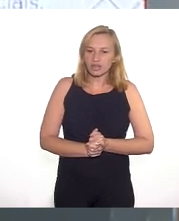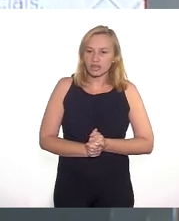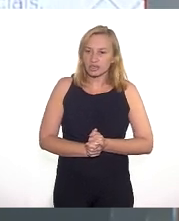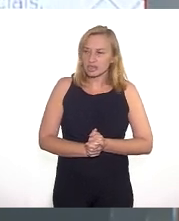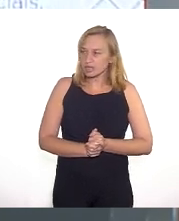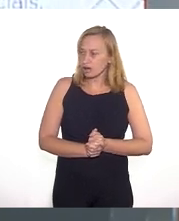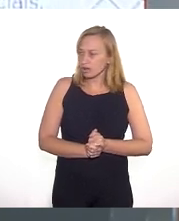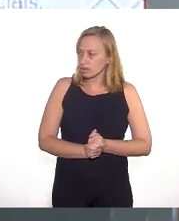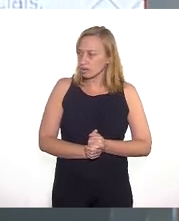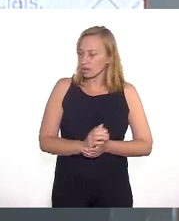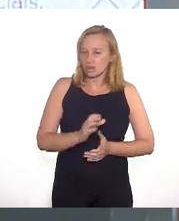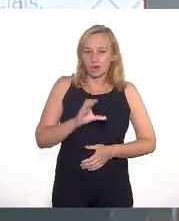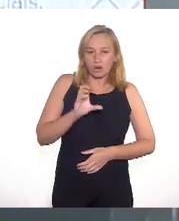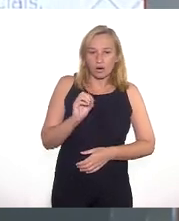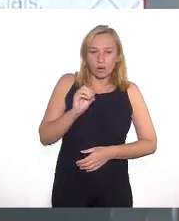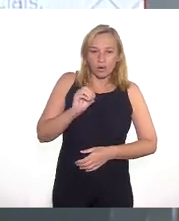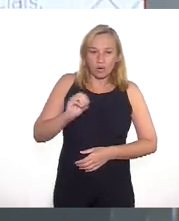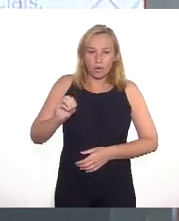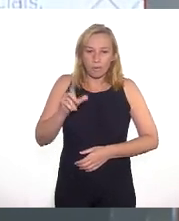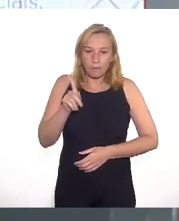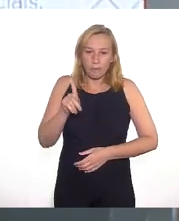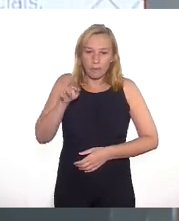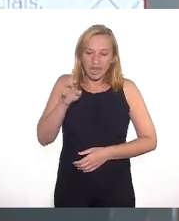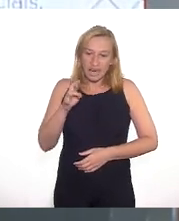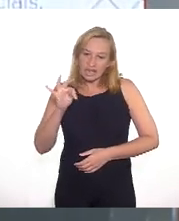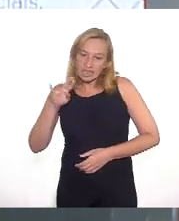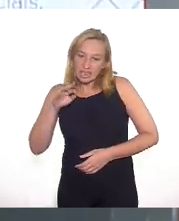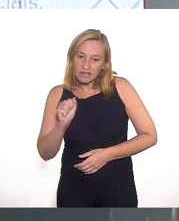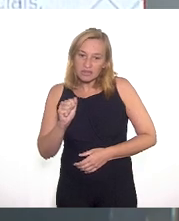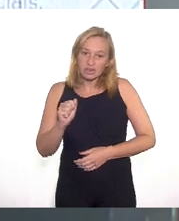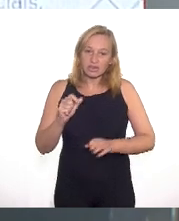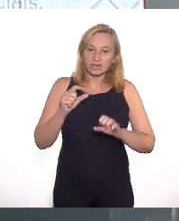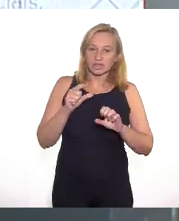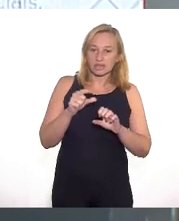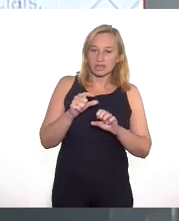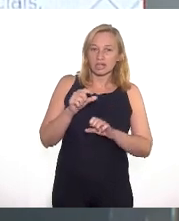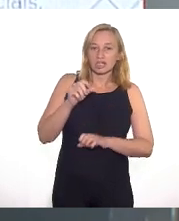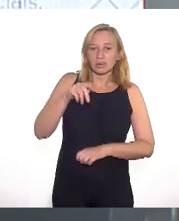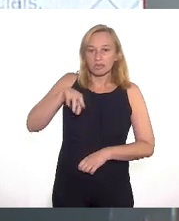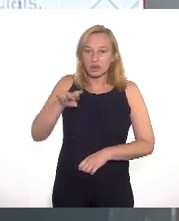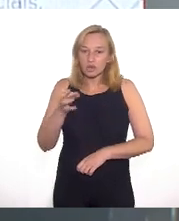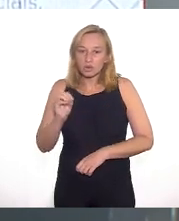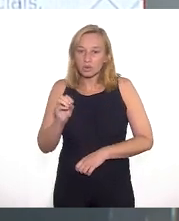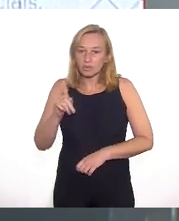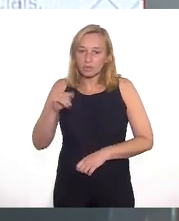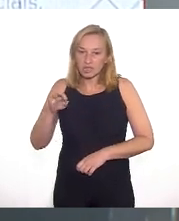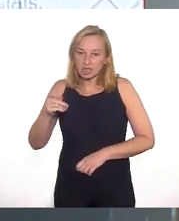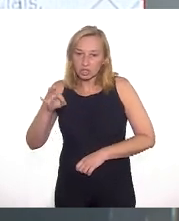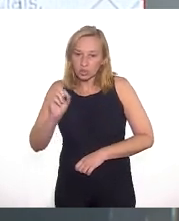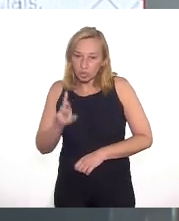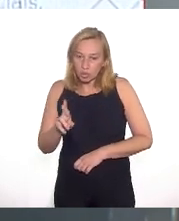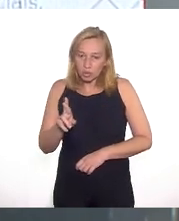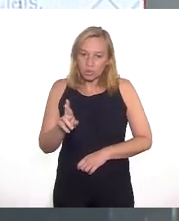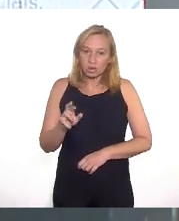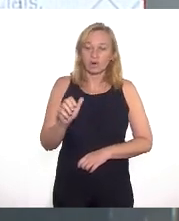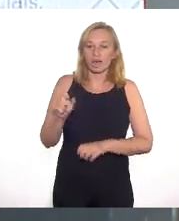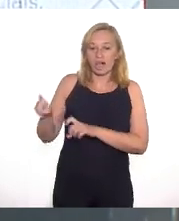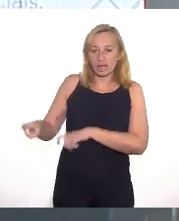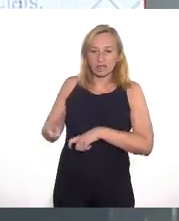pequenos produtores, microempreendedor individual, agricultores familiares. Ai, Marcelo